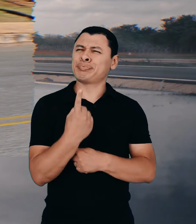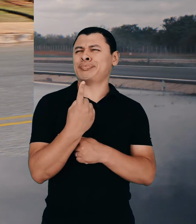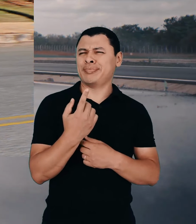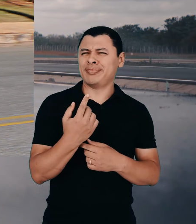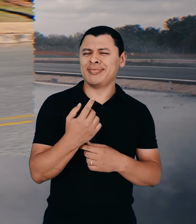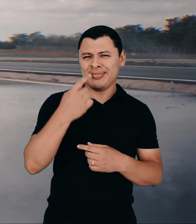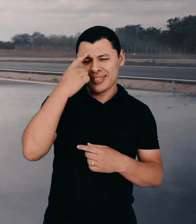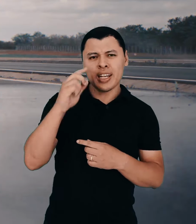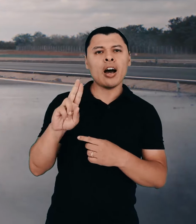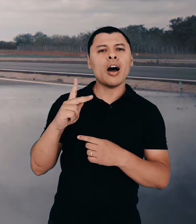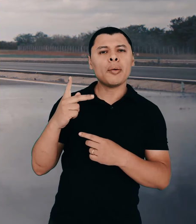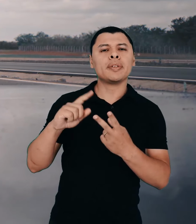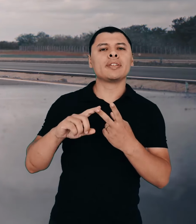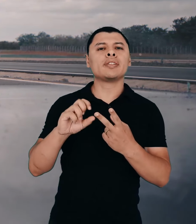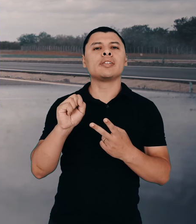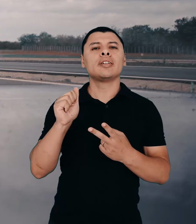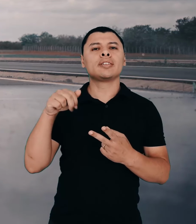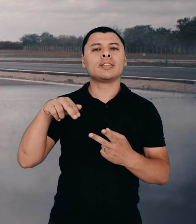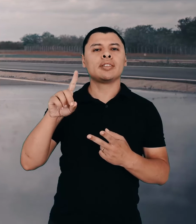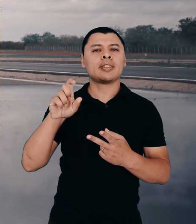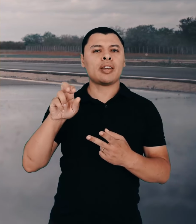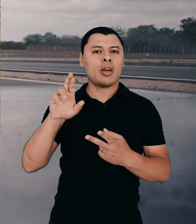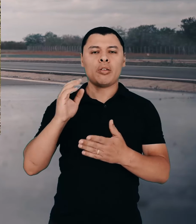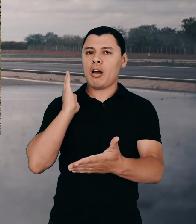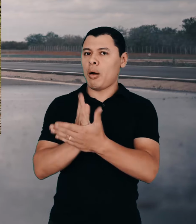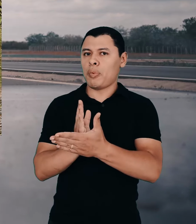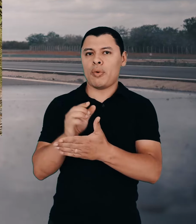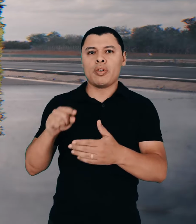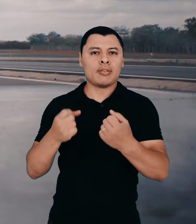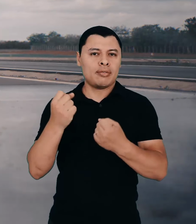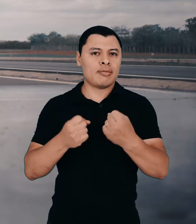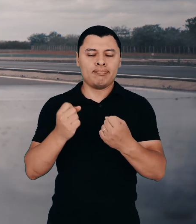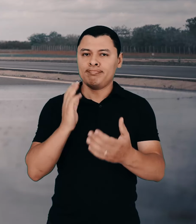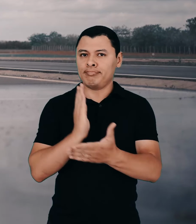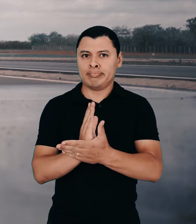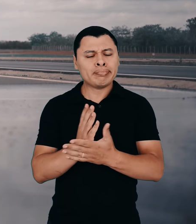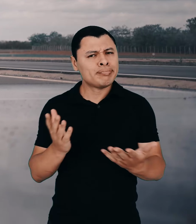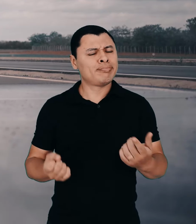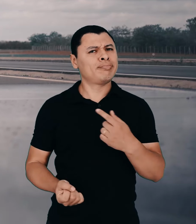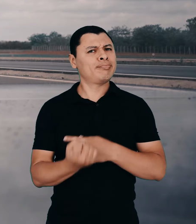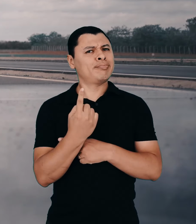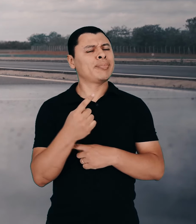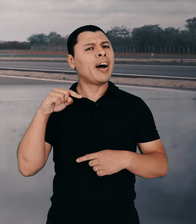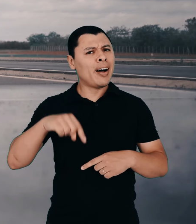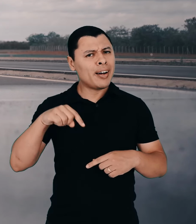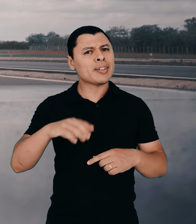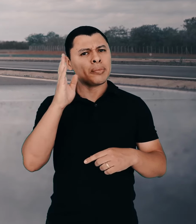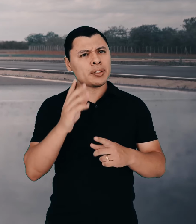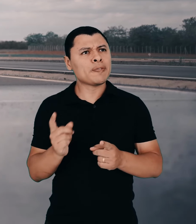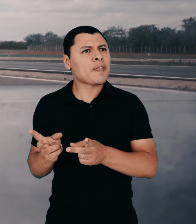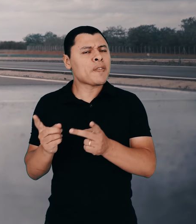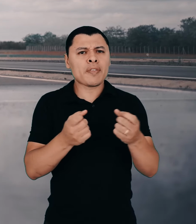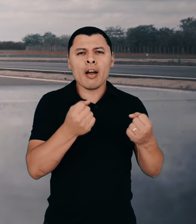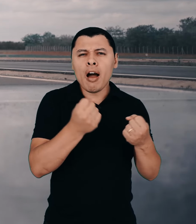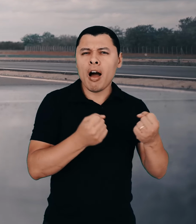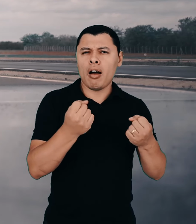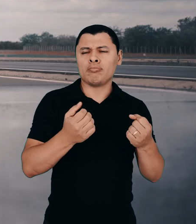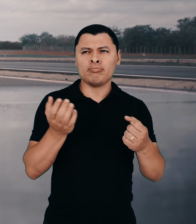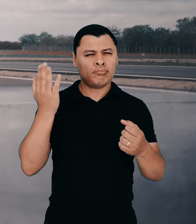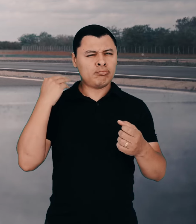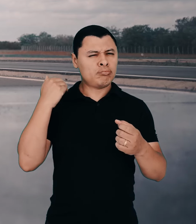Up, Sandero e Etios tiveram fim de produção oficializado, quem diria? Nosso mercado está mudando muito. Esse segmento que era